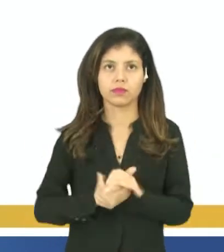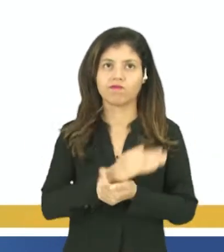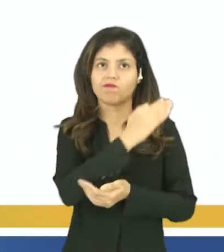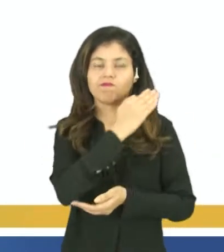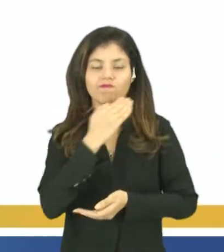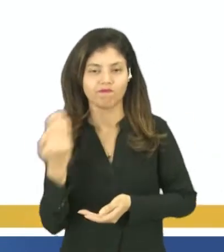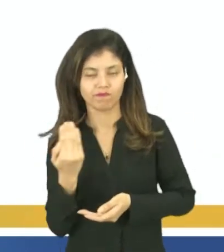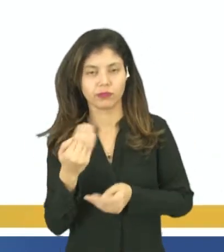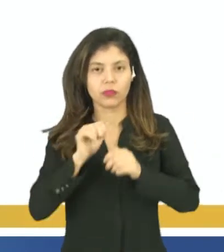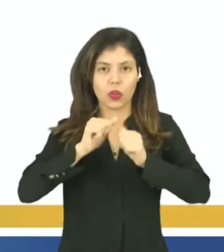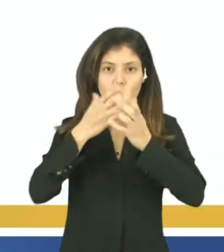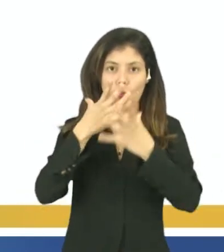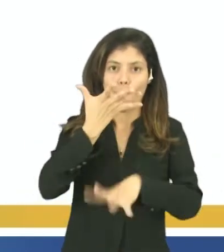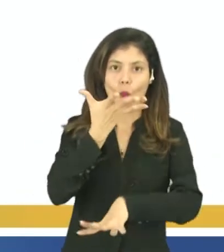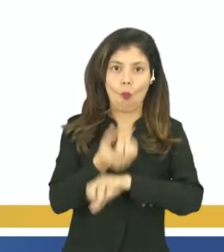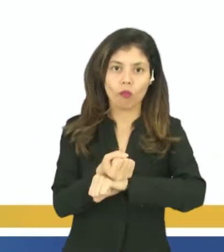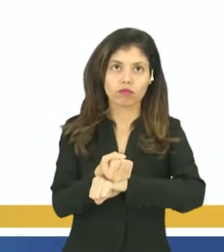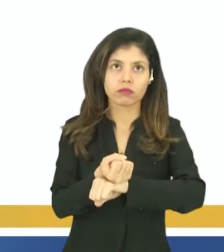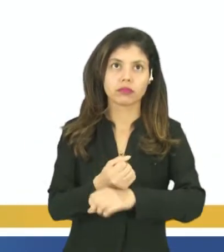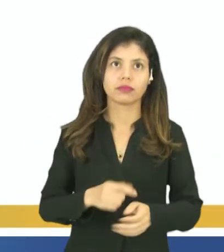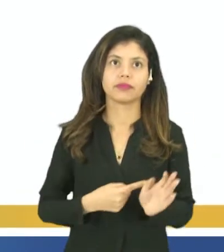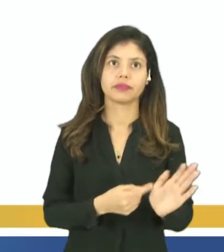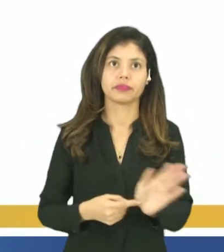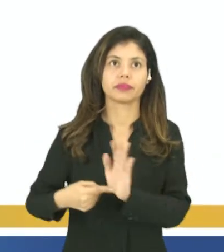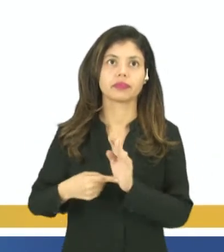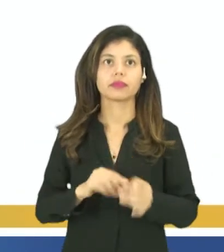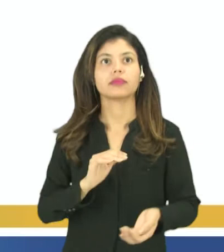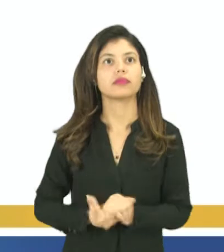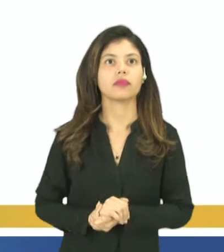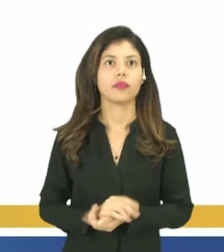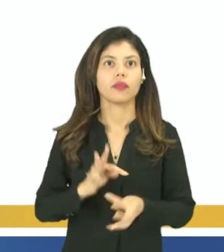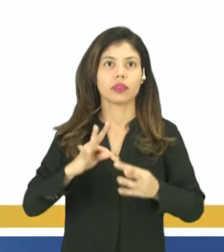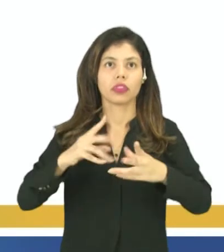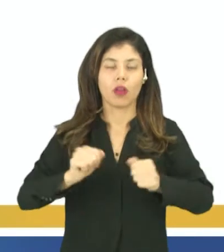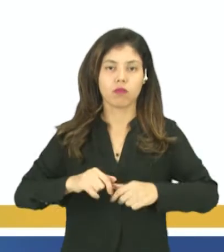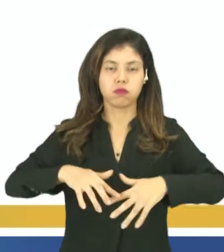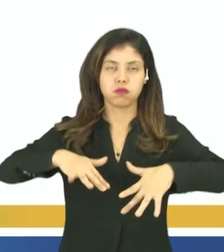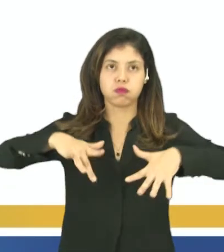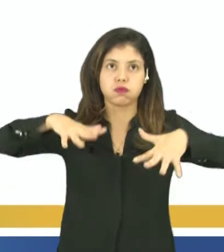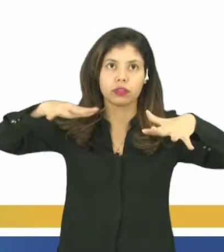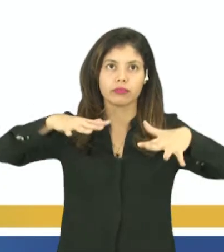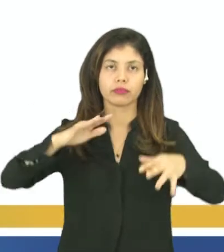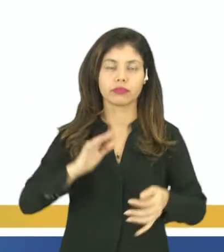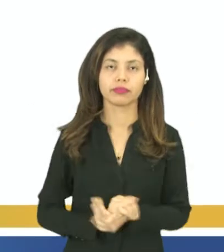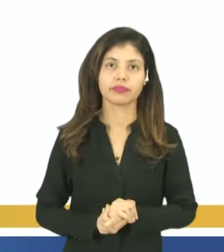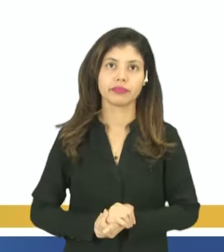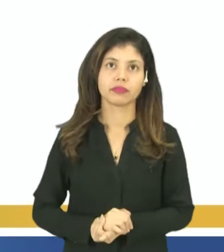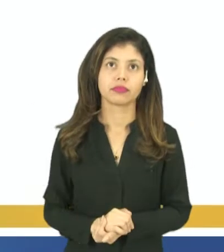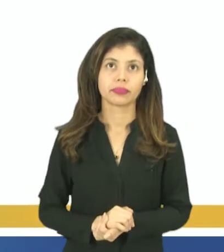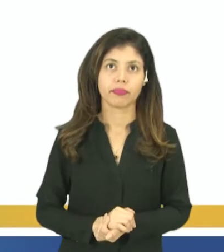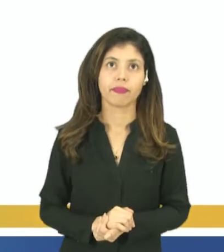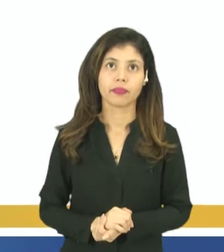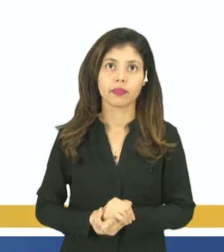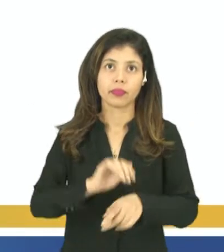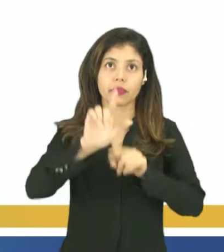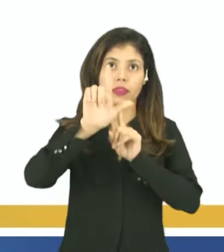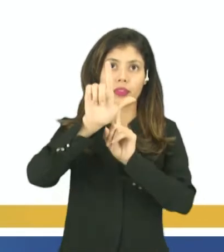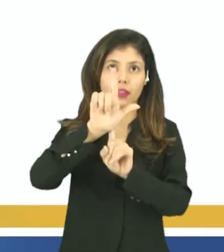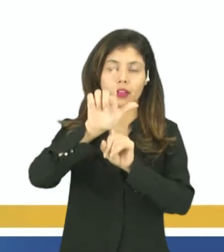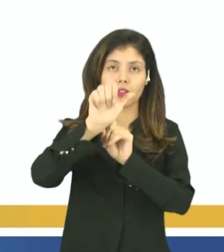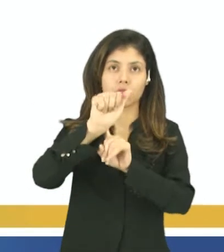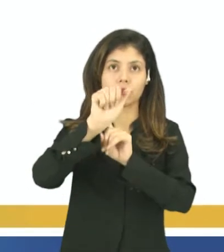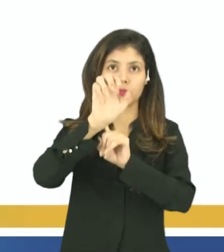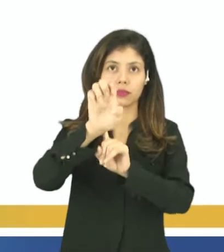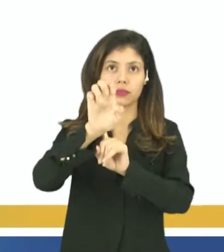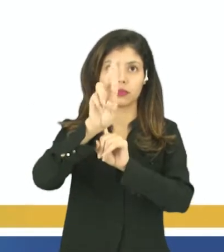no deserto com as vedações dos túneis. Número 3, Laredo. Metade